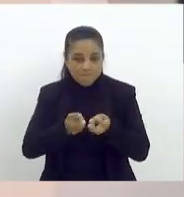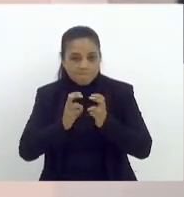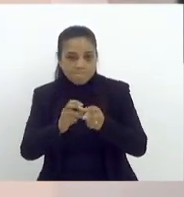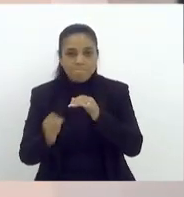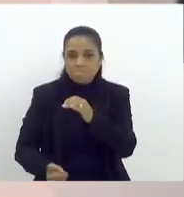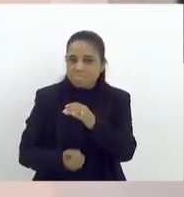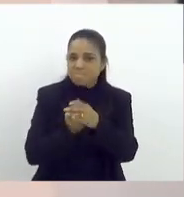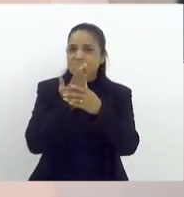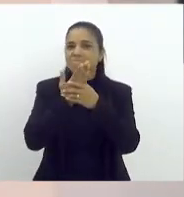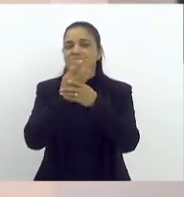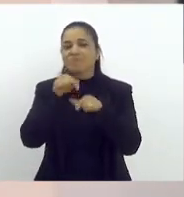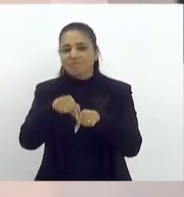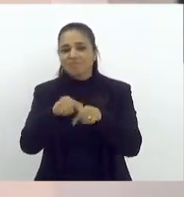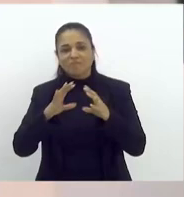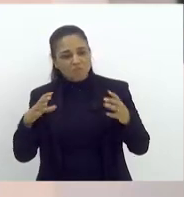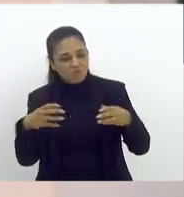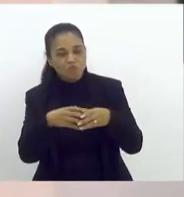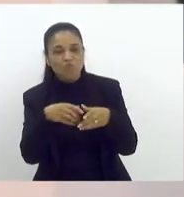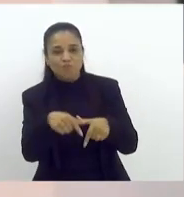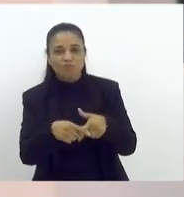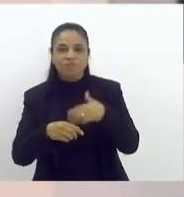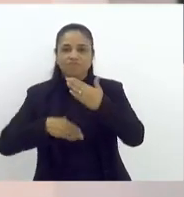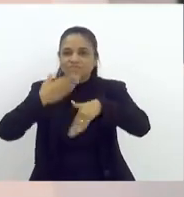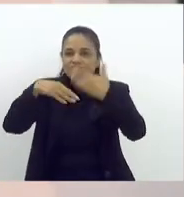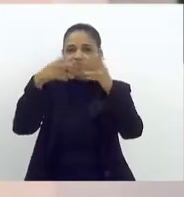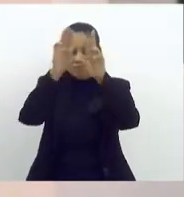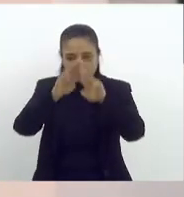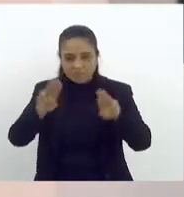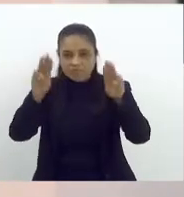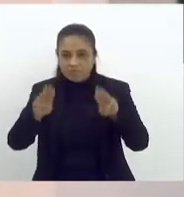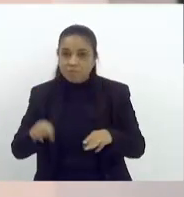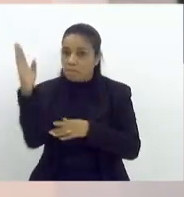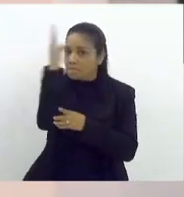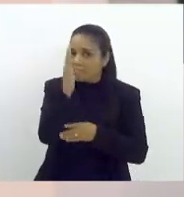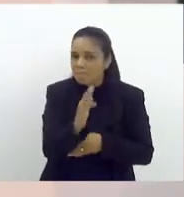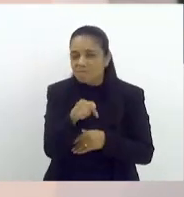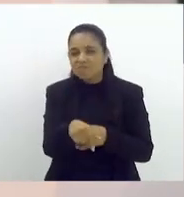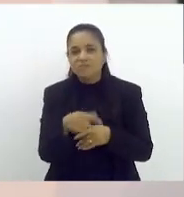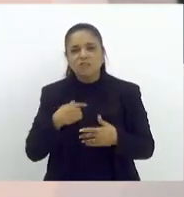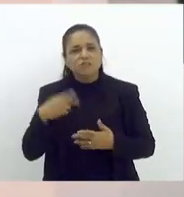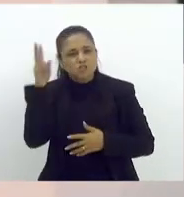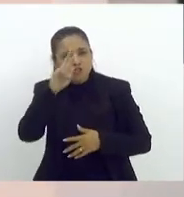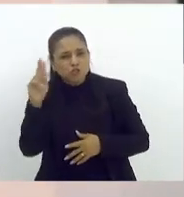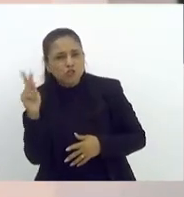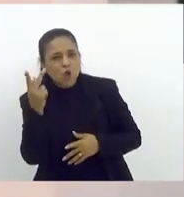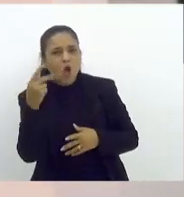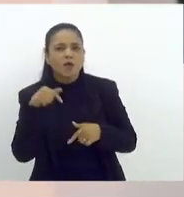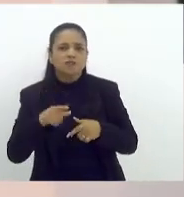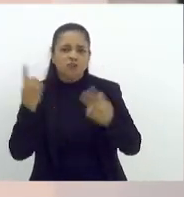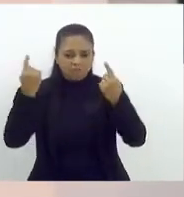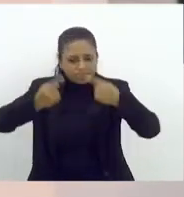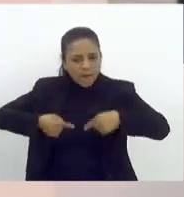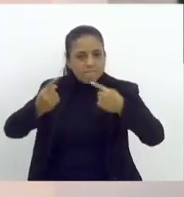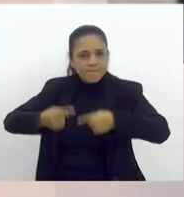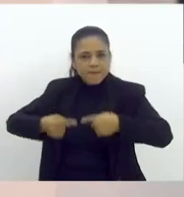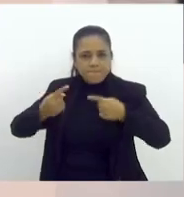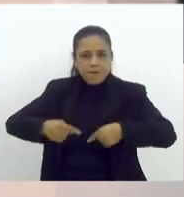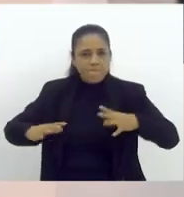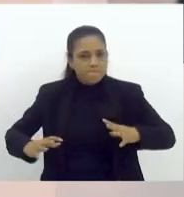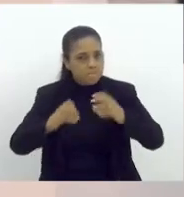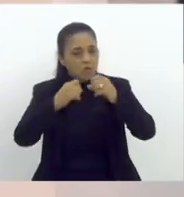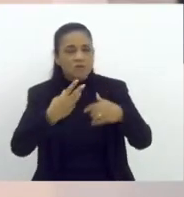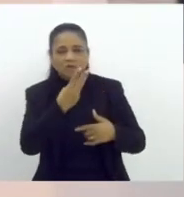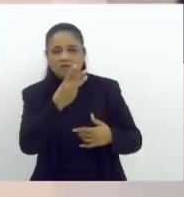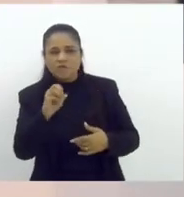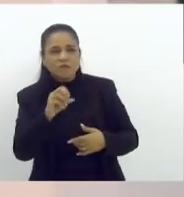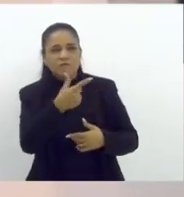construção Nacional mano porque isso é histórico várias pessoas que já tiveram várias desavenças nesses 20:30 anos